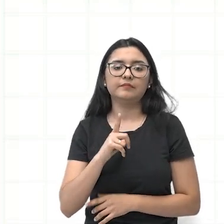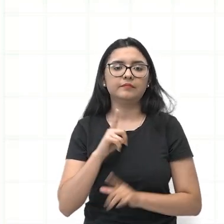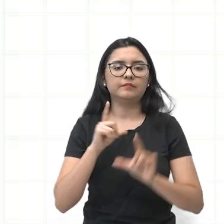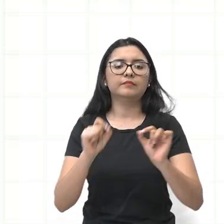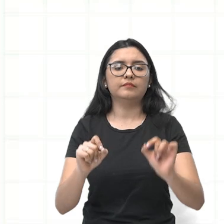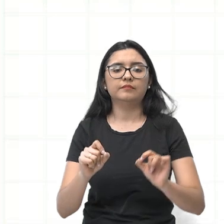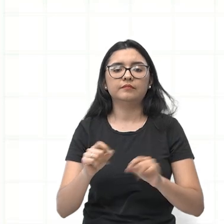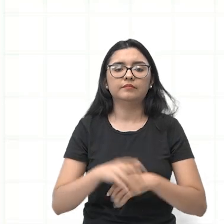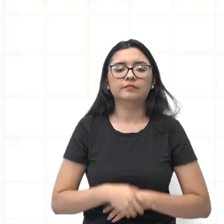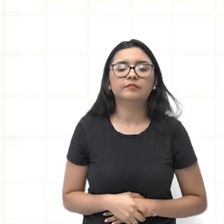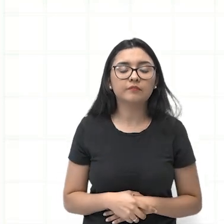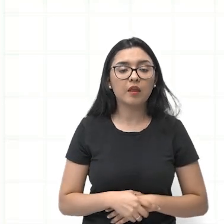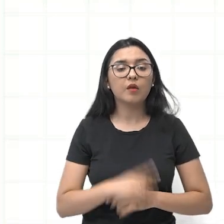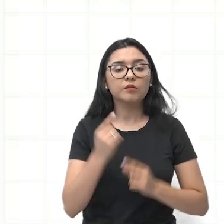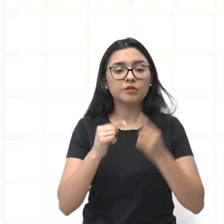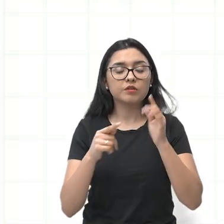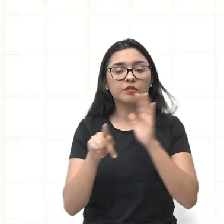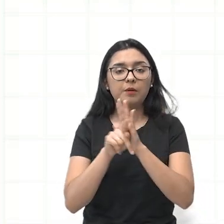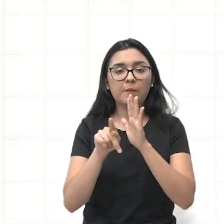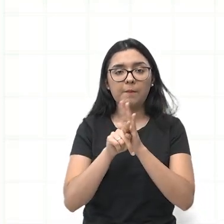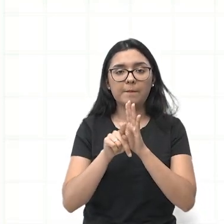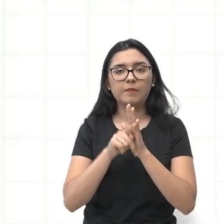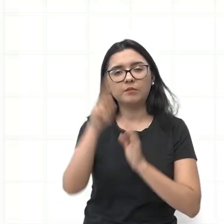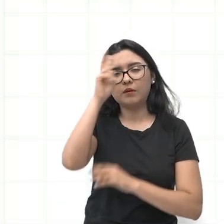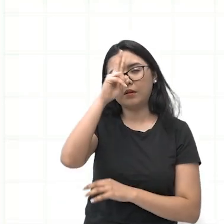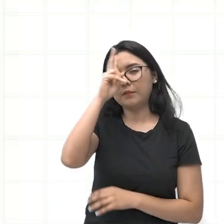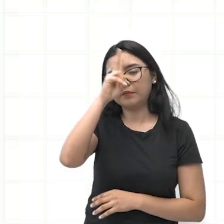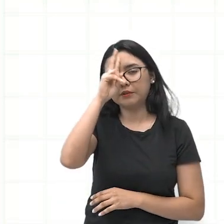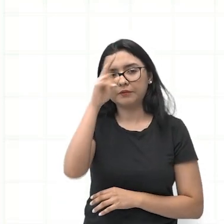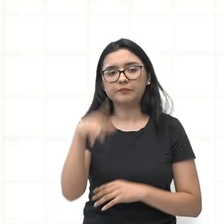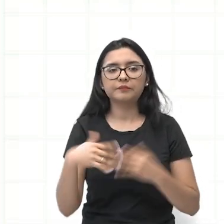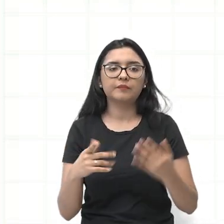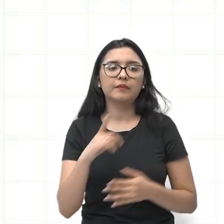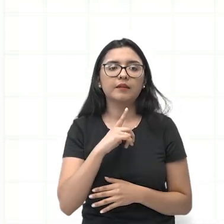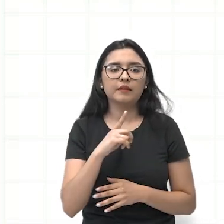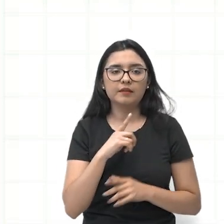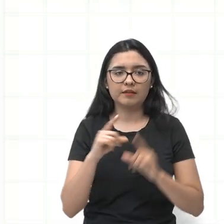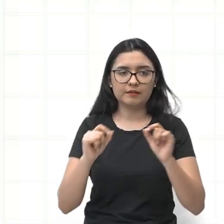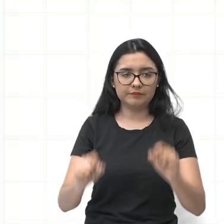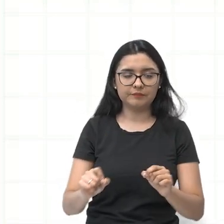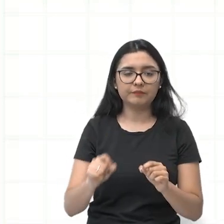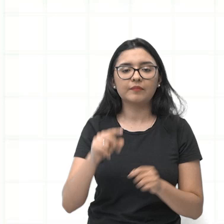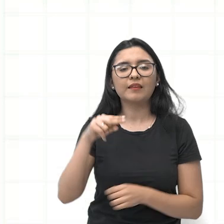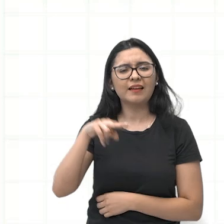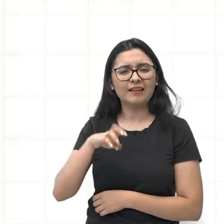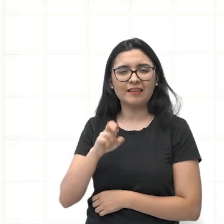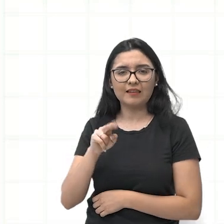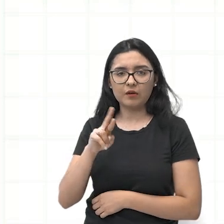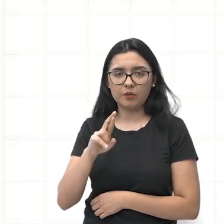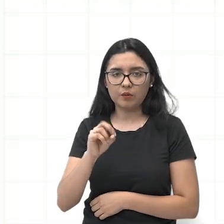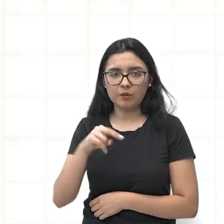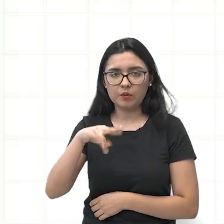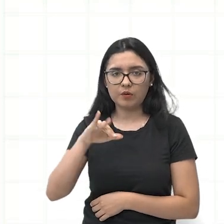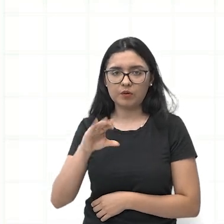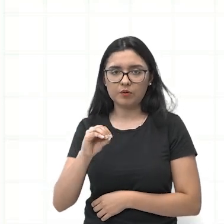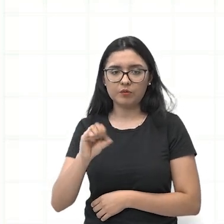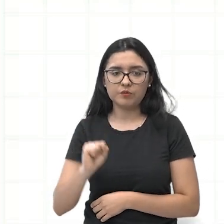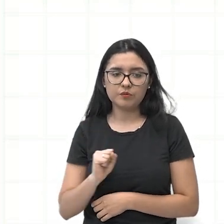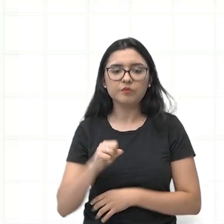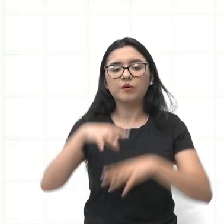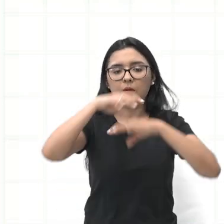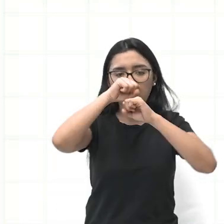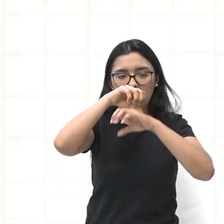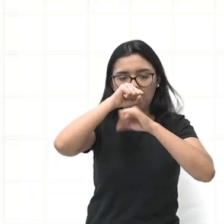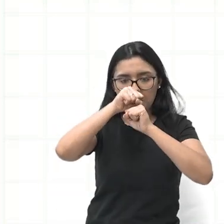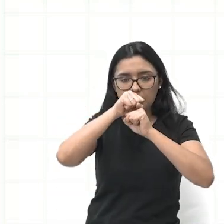sistema límbico, certo? Então, nós temos neurônios olfativos. Observem aqui na